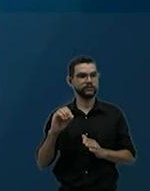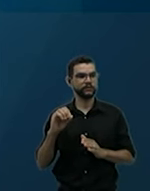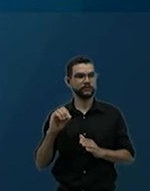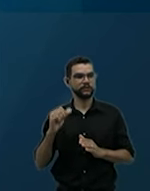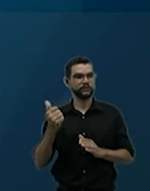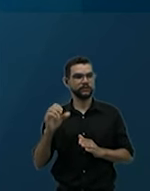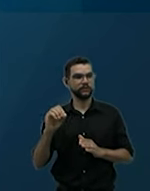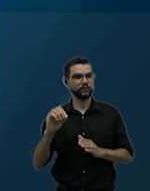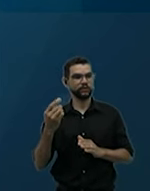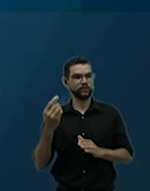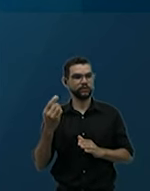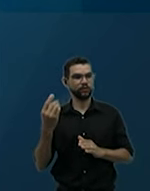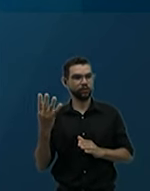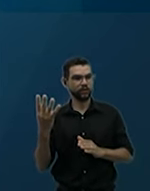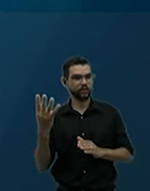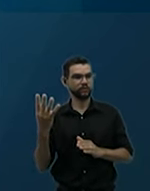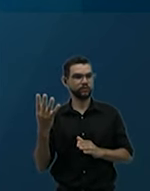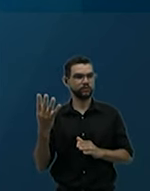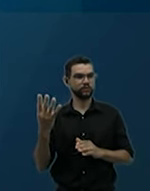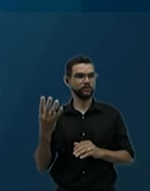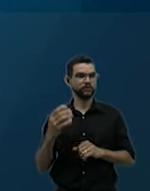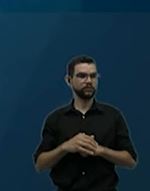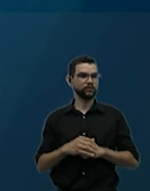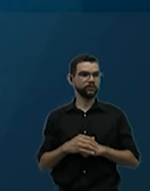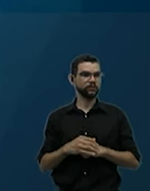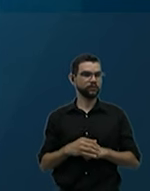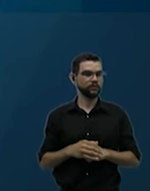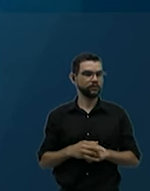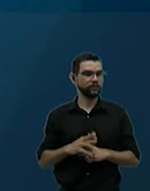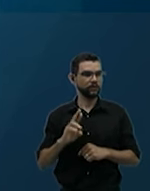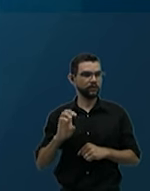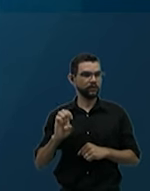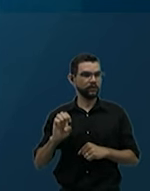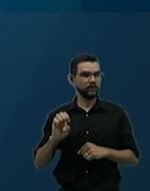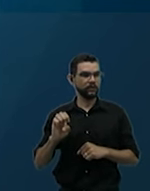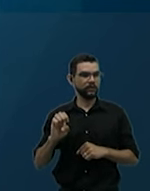especiais, 1.914.902 de São Paulo,